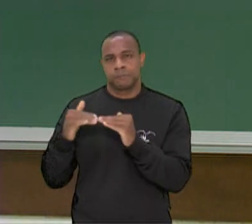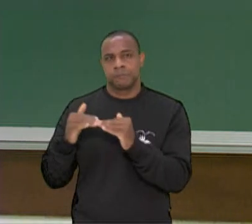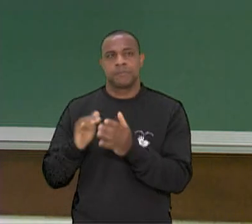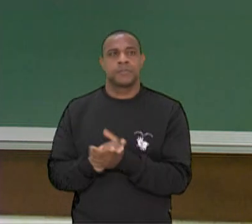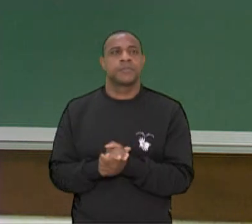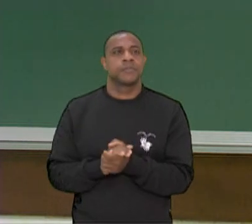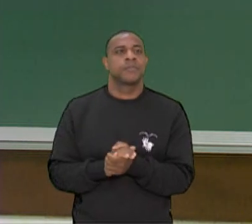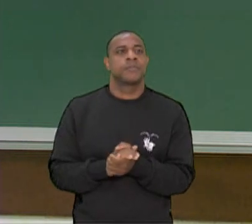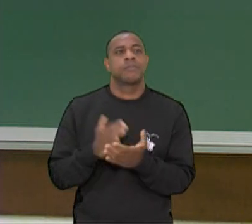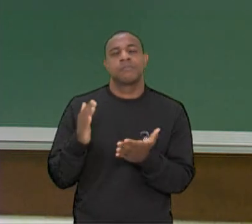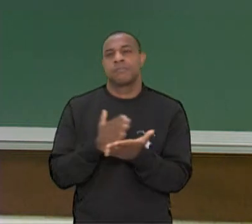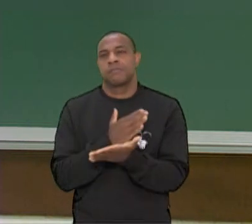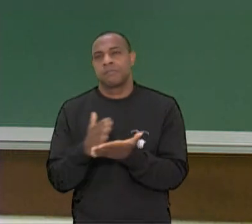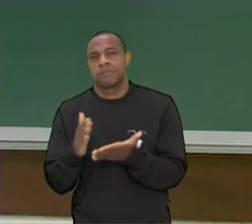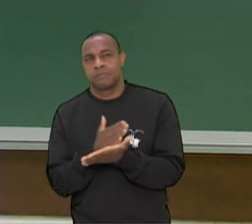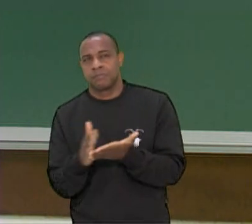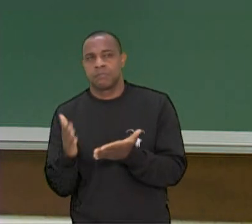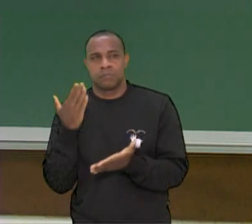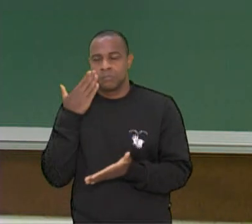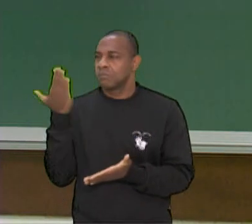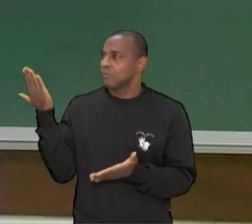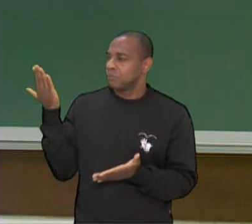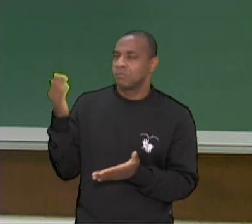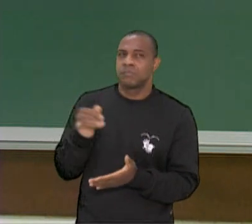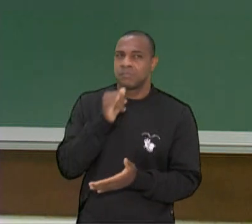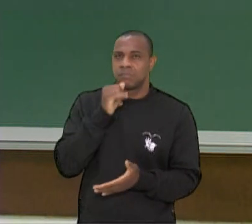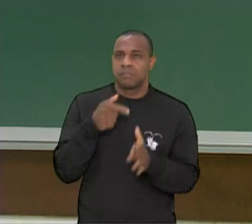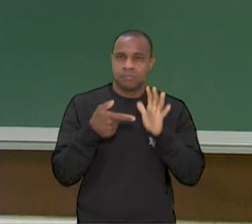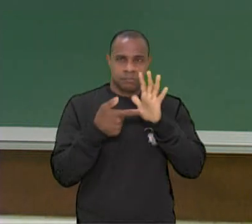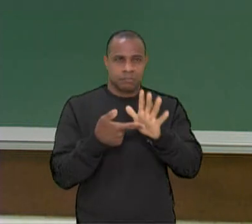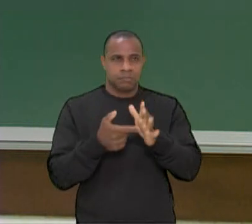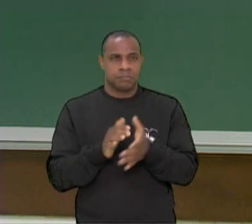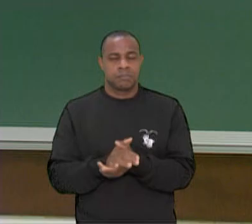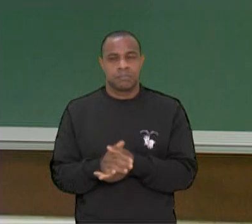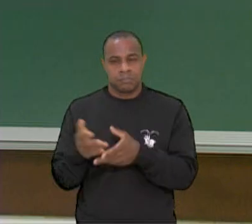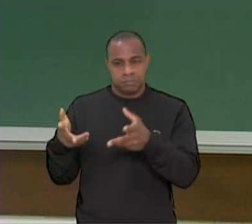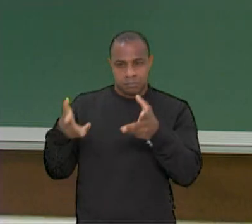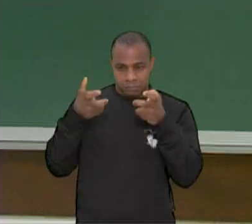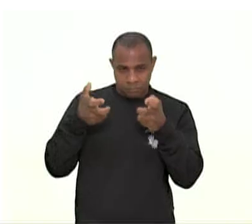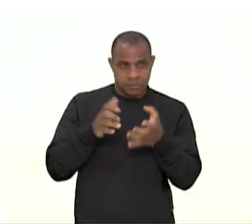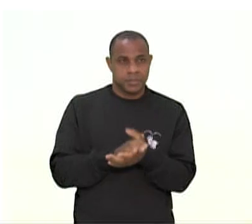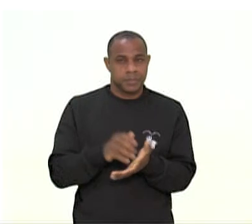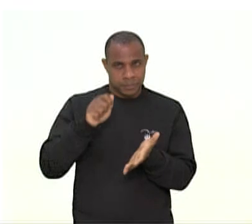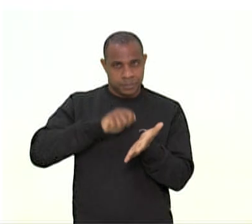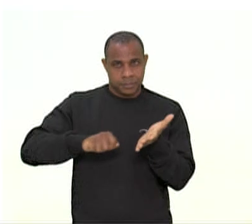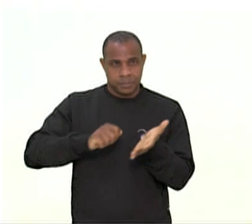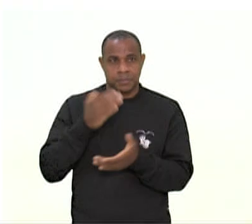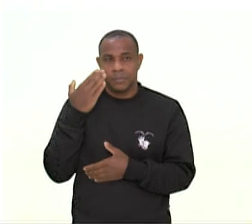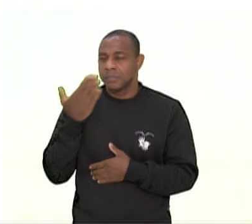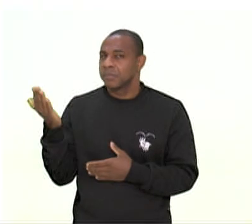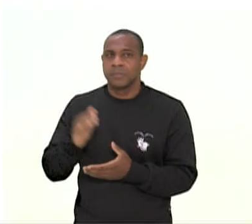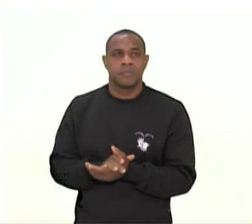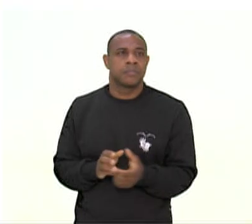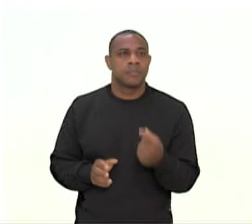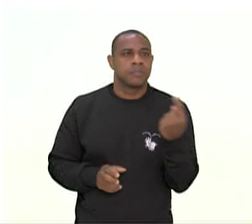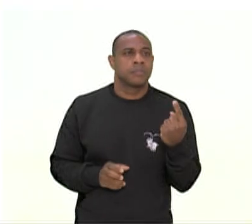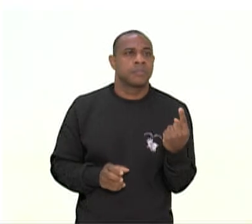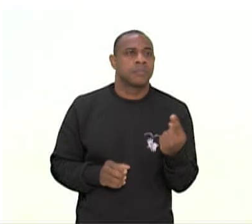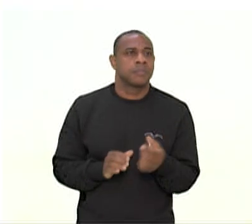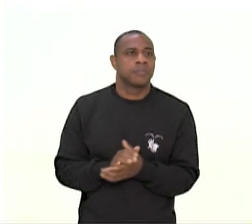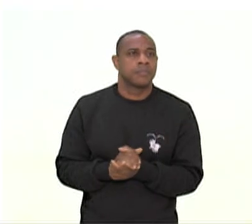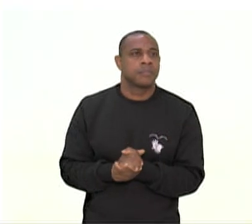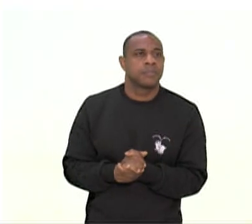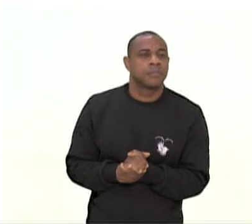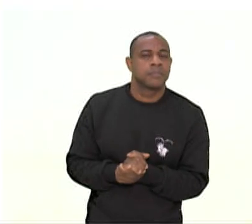vocês mais alguns casos específicos, tá? Preste muita atenção, tome nota disso. O primeiro caso é com